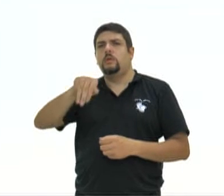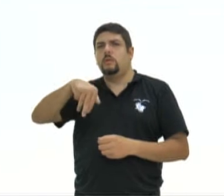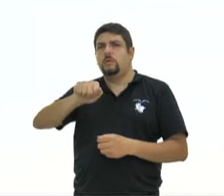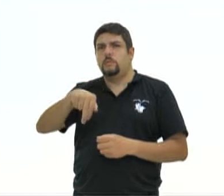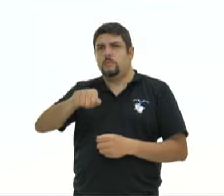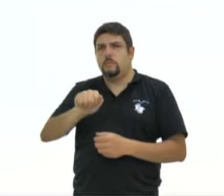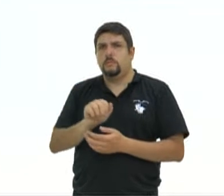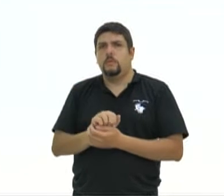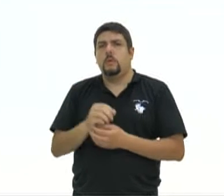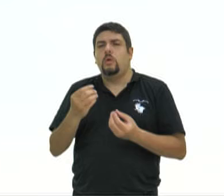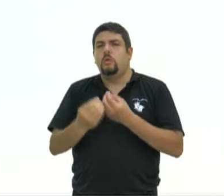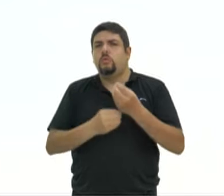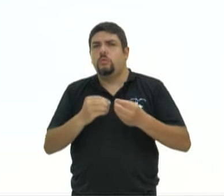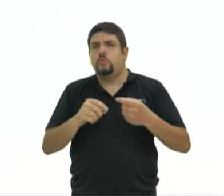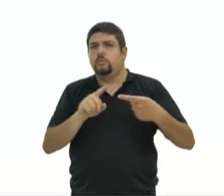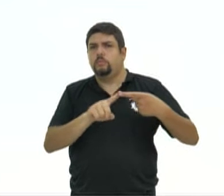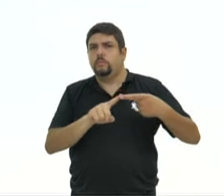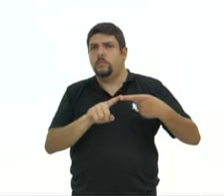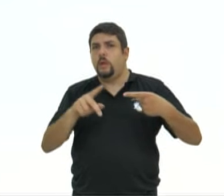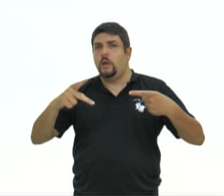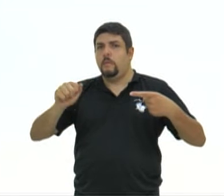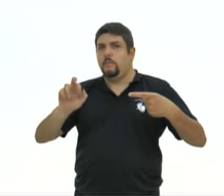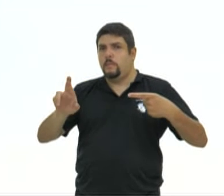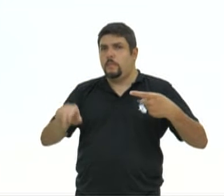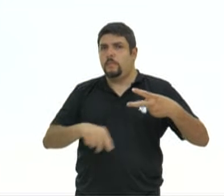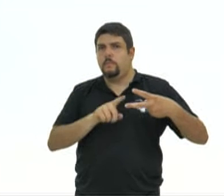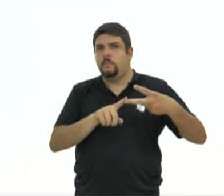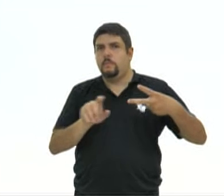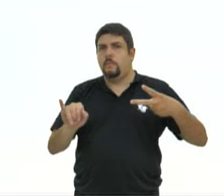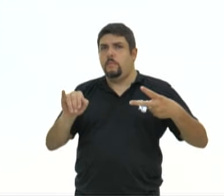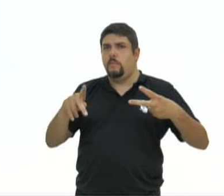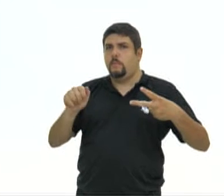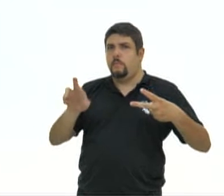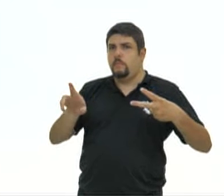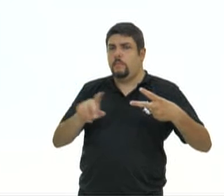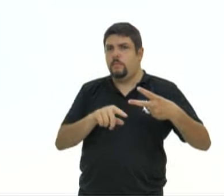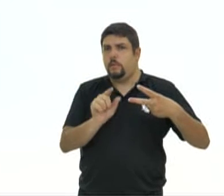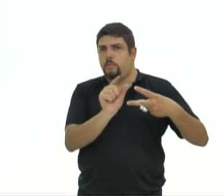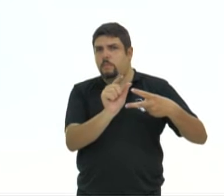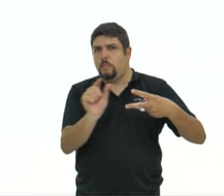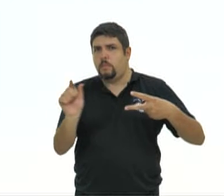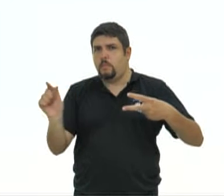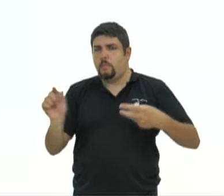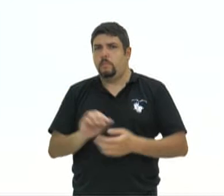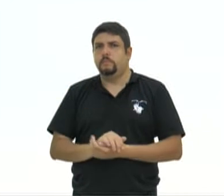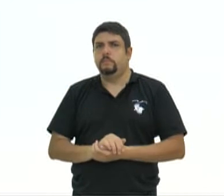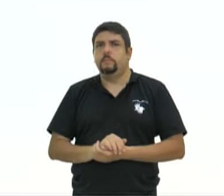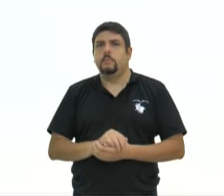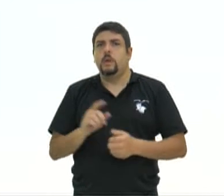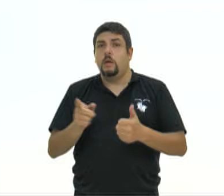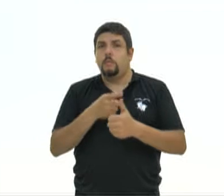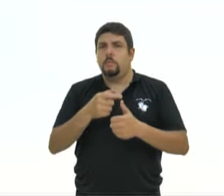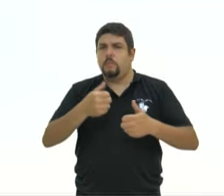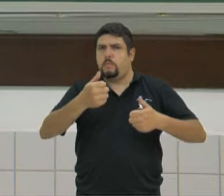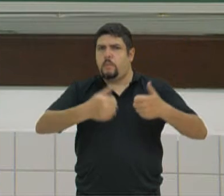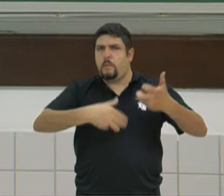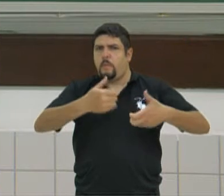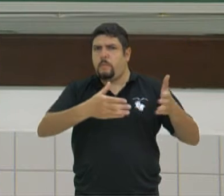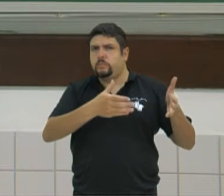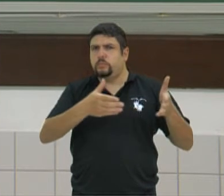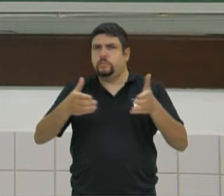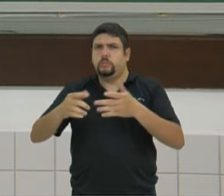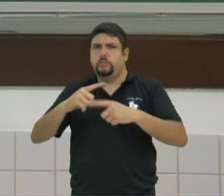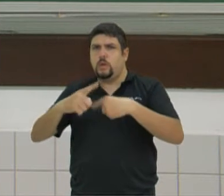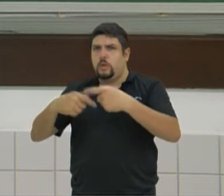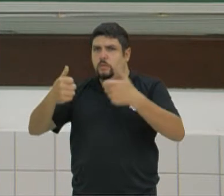de termos. Letra B, quantidade ímpar de termos. Então vamos discutir isso primeiro e daí nós vamos fazer a escrita dessa resposta,